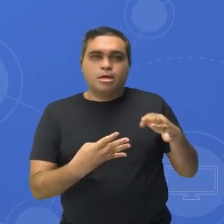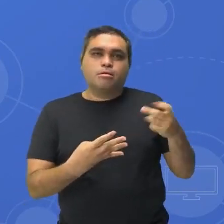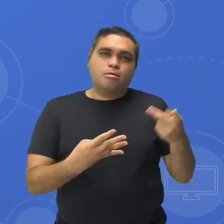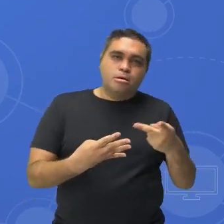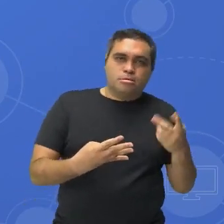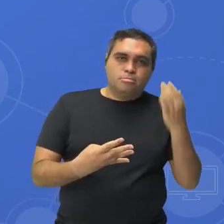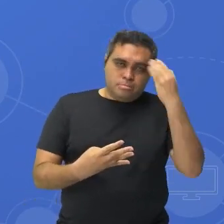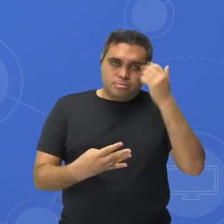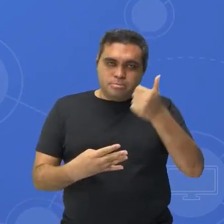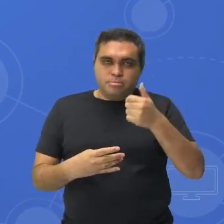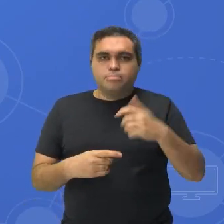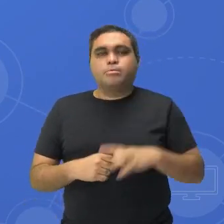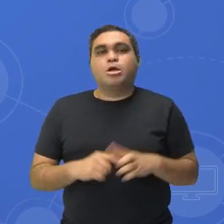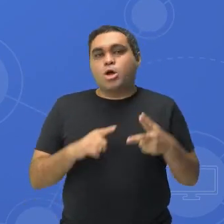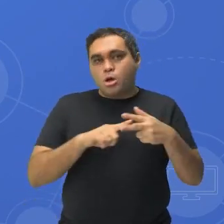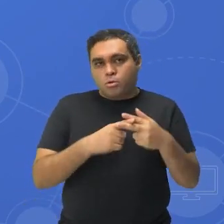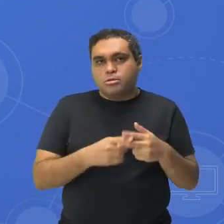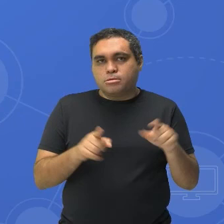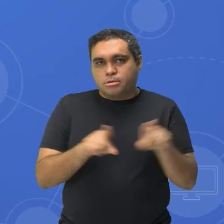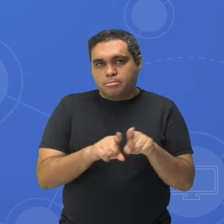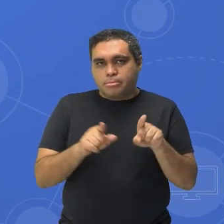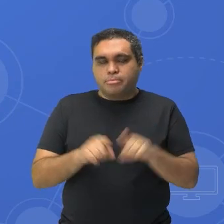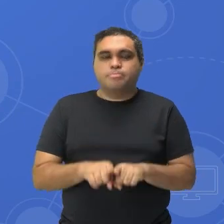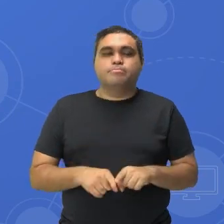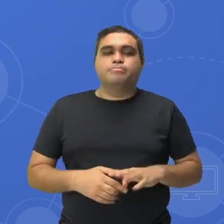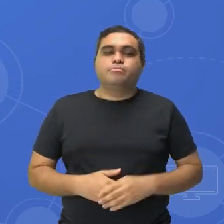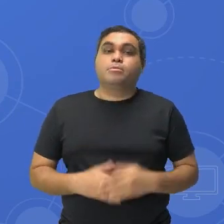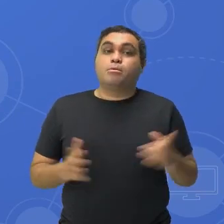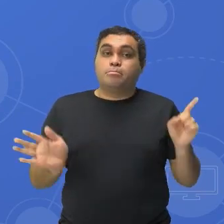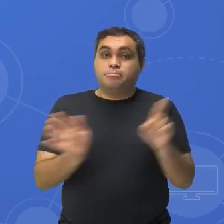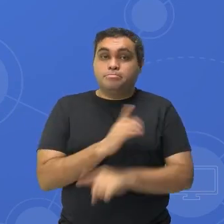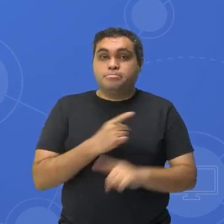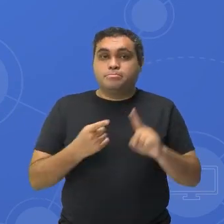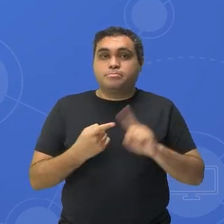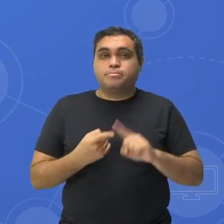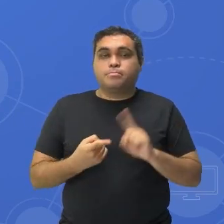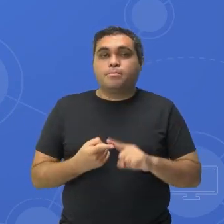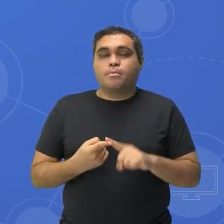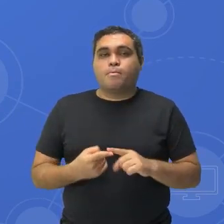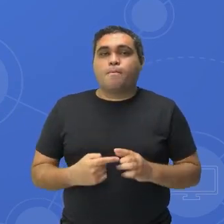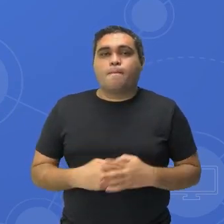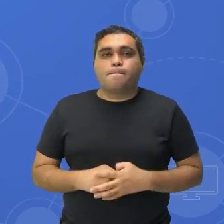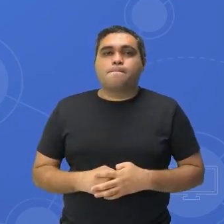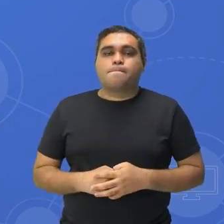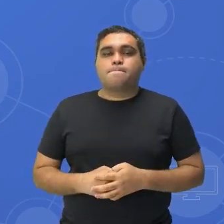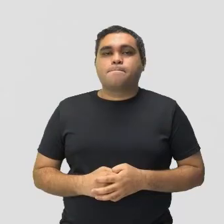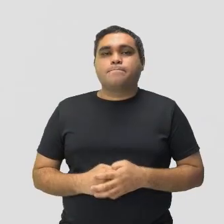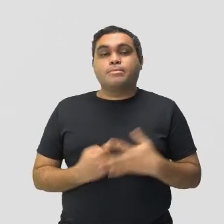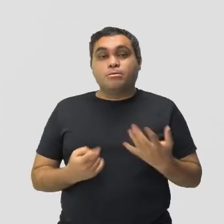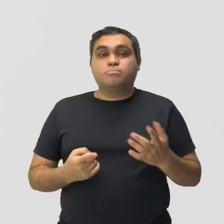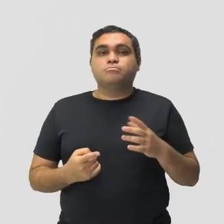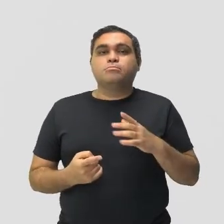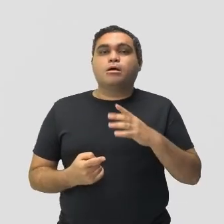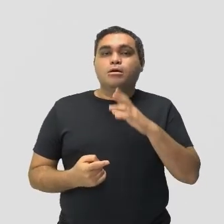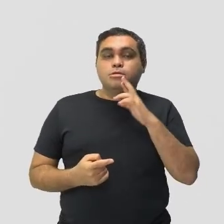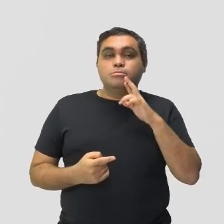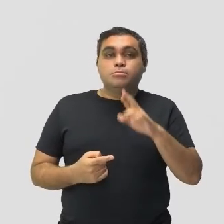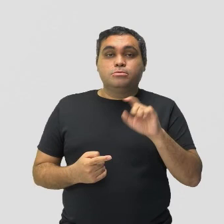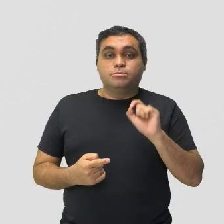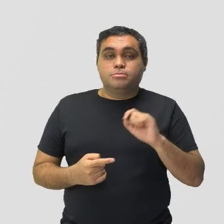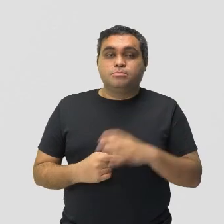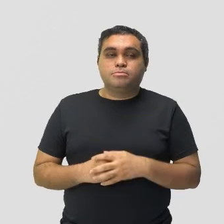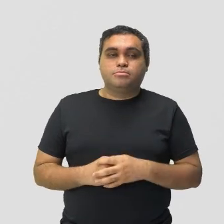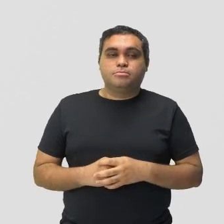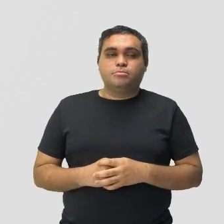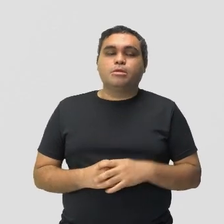questão. Vamos para a primeira. A primeira, então, a resposta é a seguinte, ó. Por que